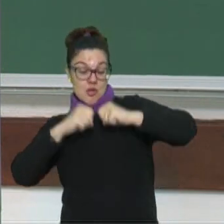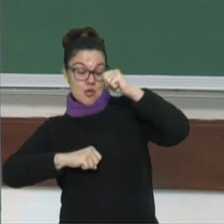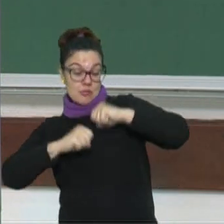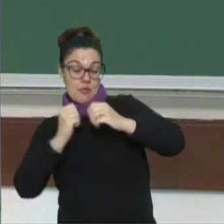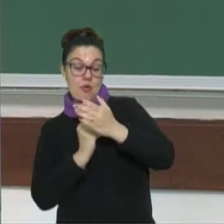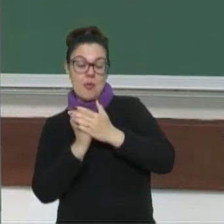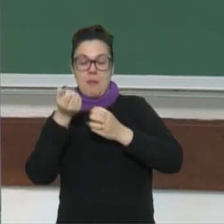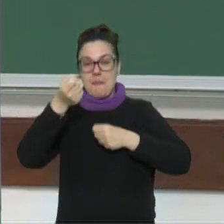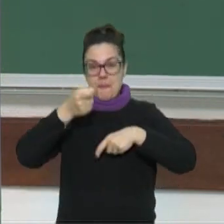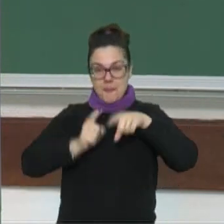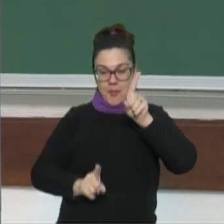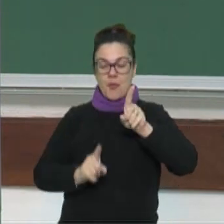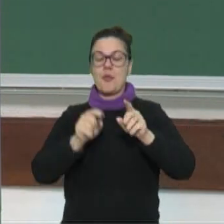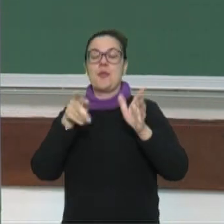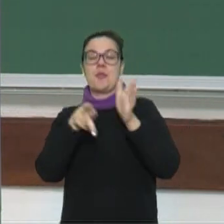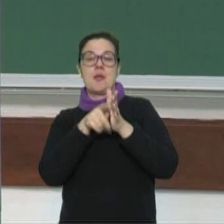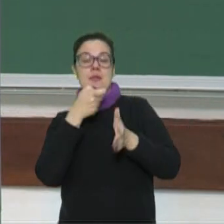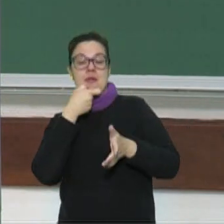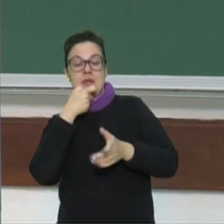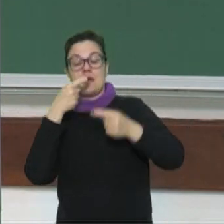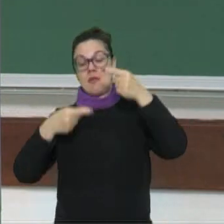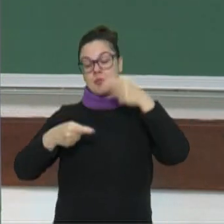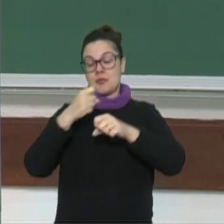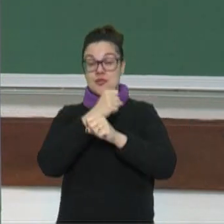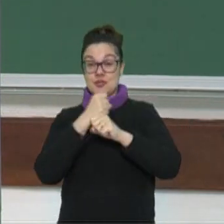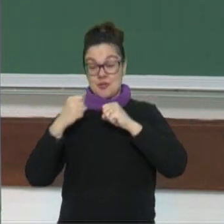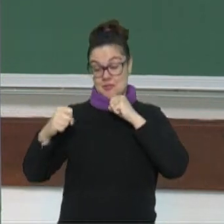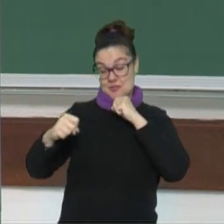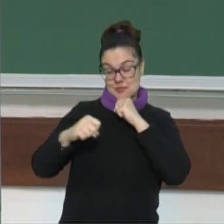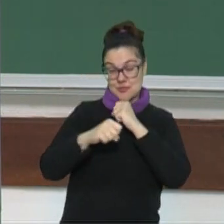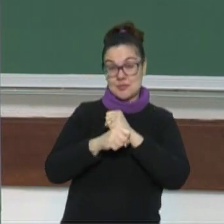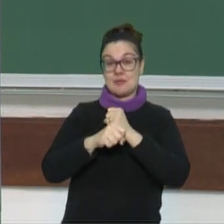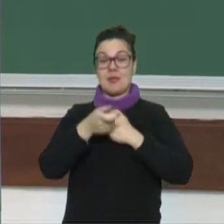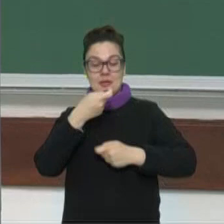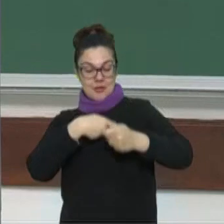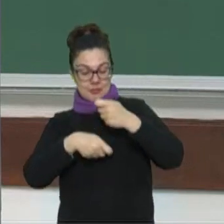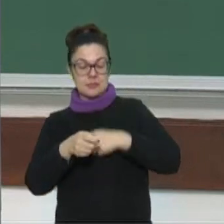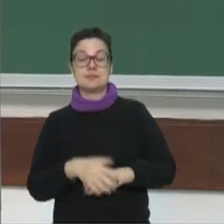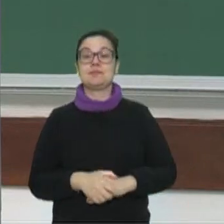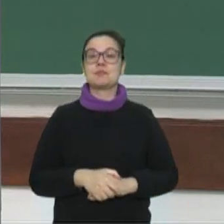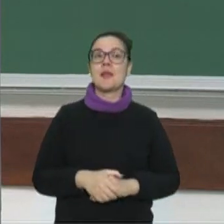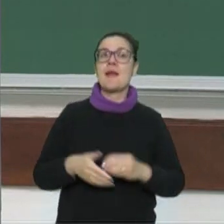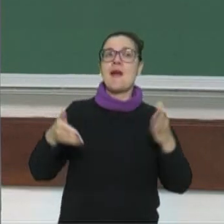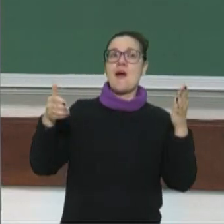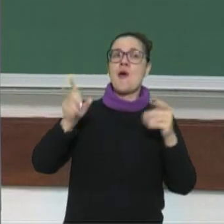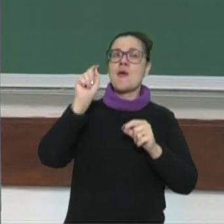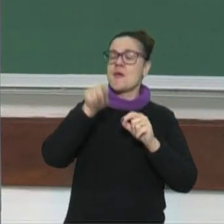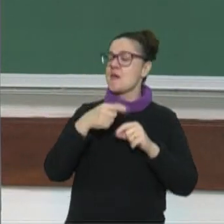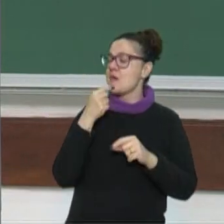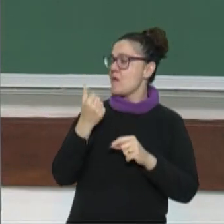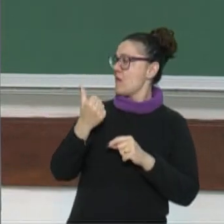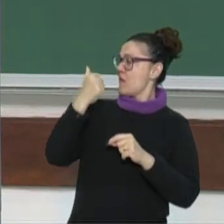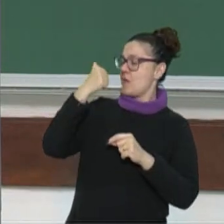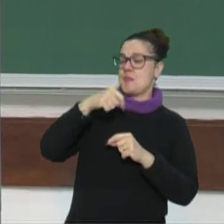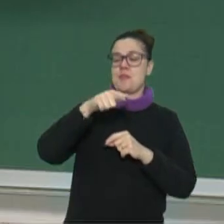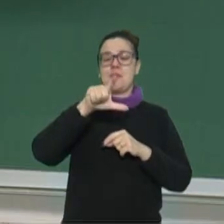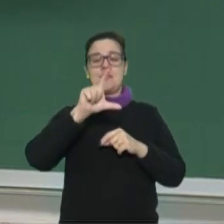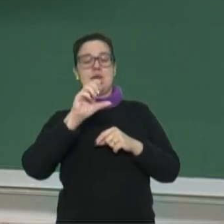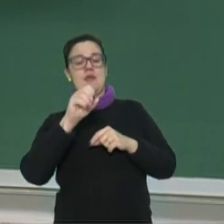para a economia da Inglaterra. Vamos lembrar de John Locke, esse precursor do movimento